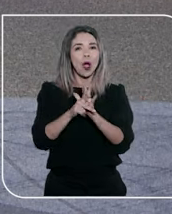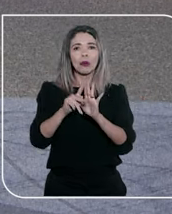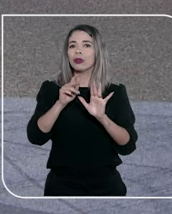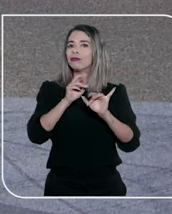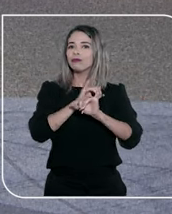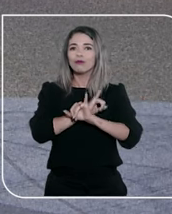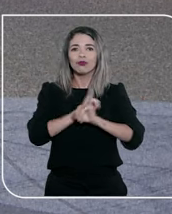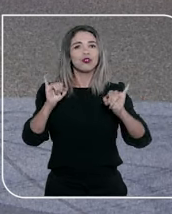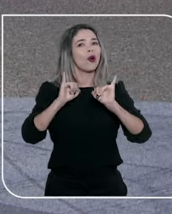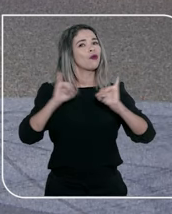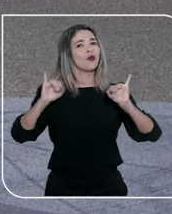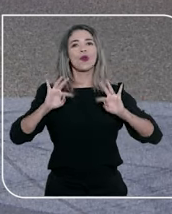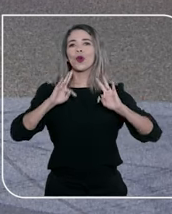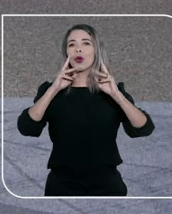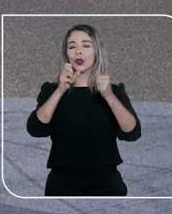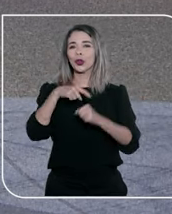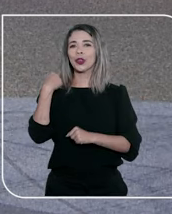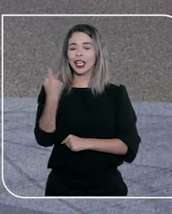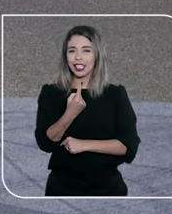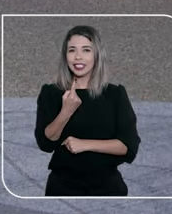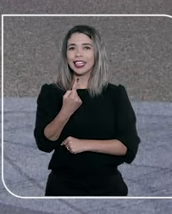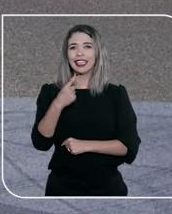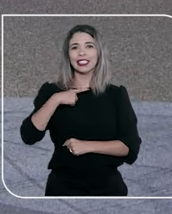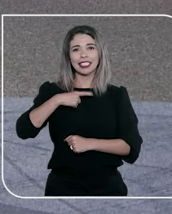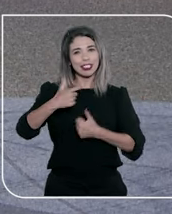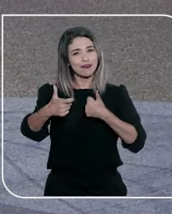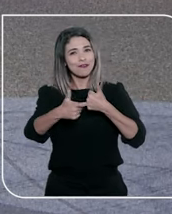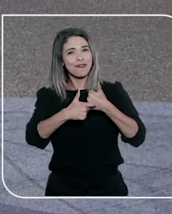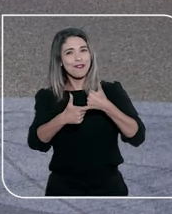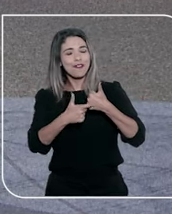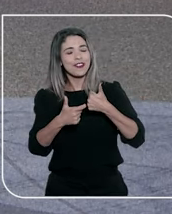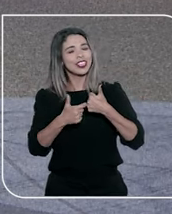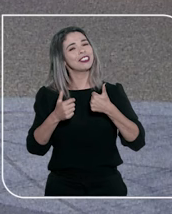gente divulga. Aperte o joinha e fique à vontade para